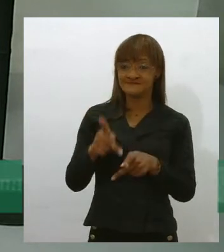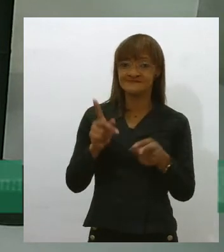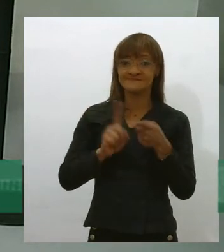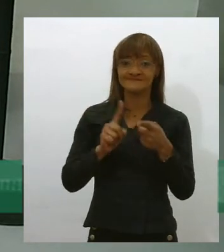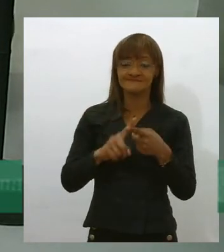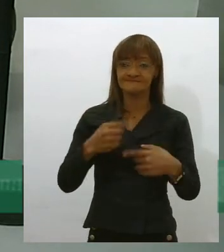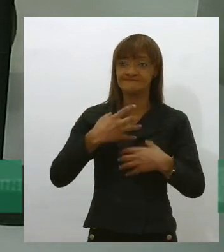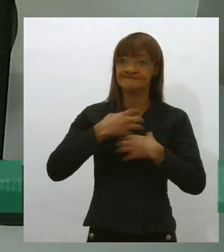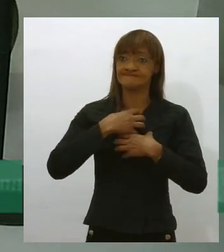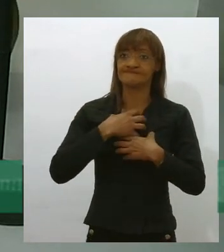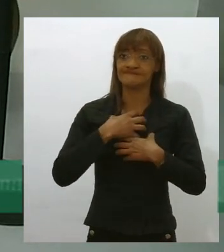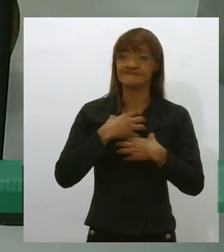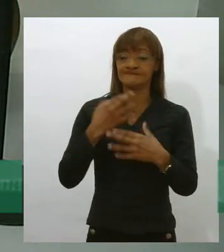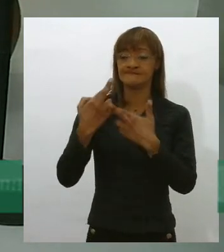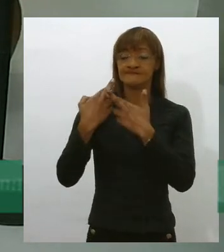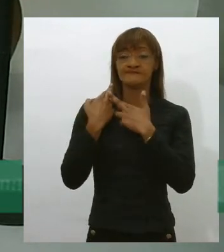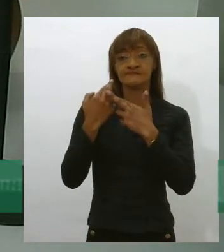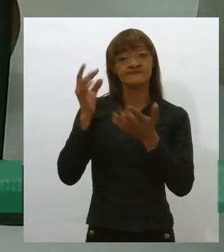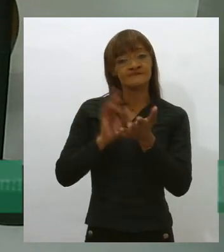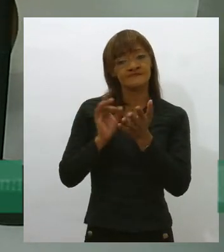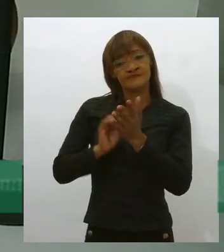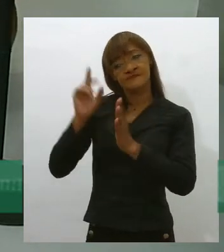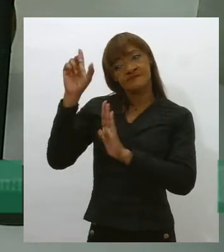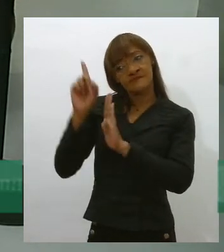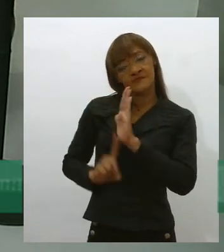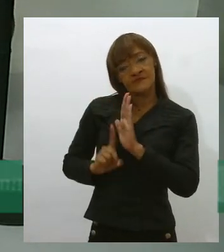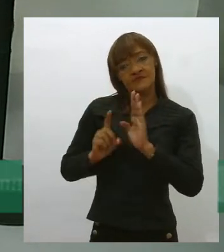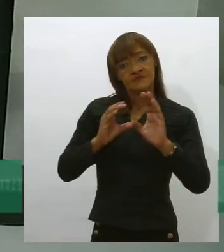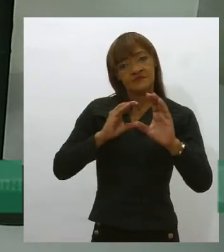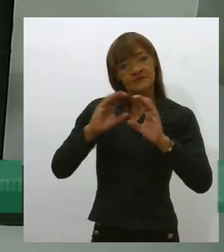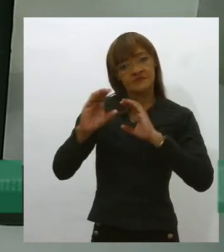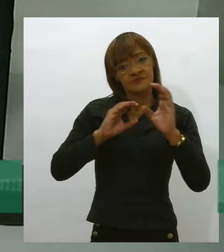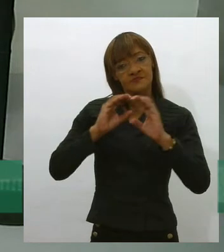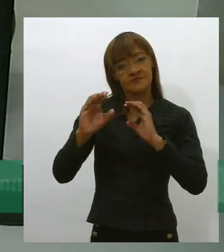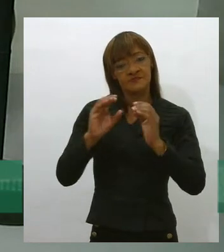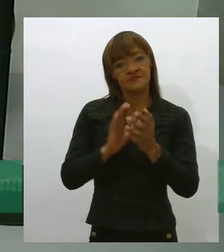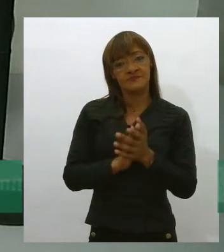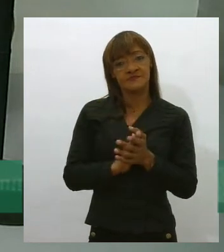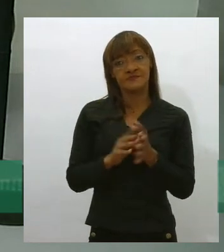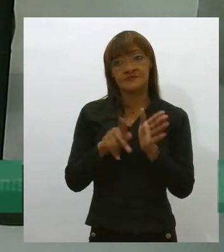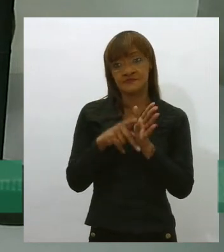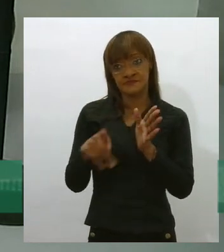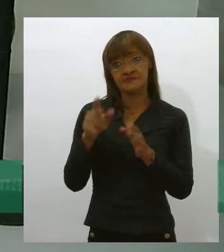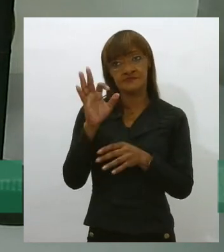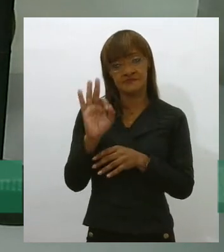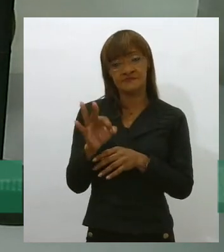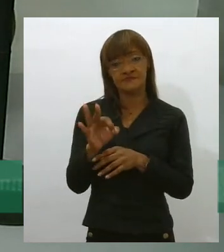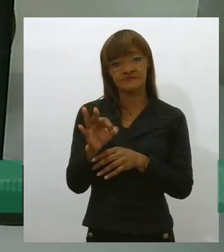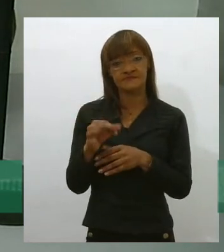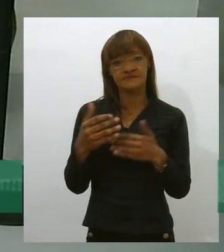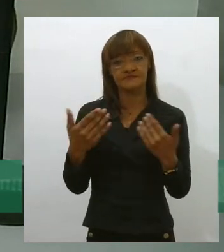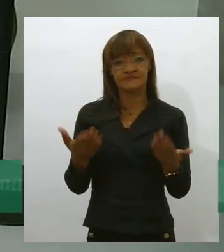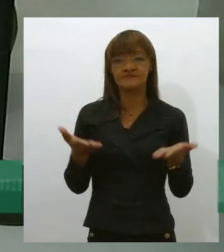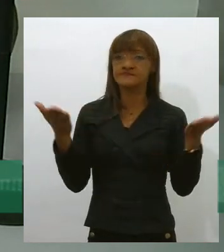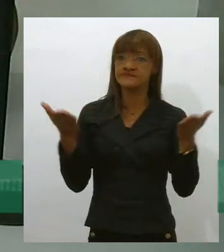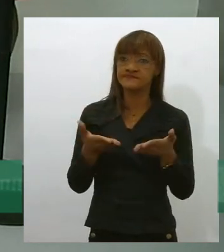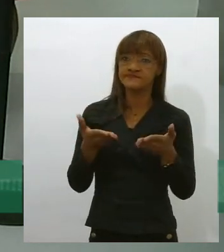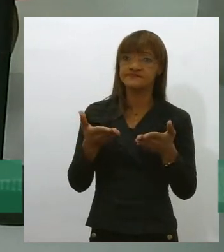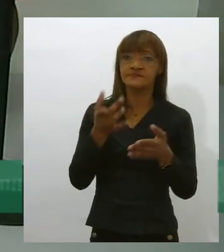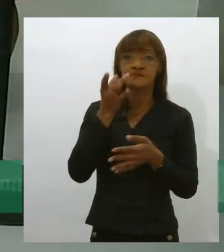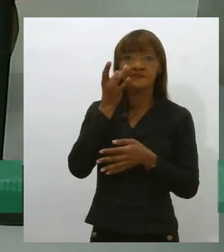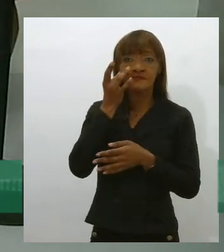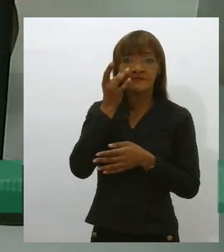de fato desse direito que a comunicação que é a concessão pública né Tem diante desse vídeo que a gente acabou de